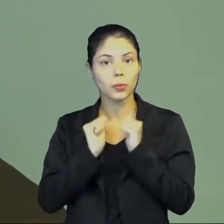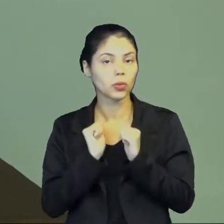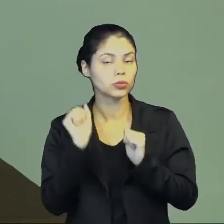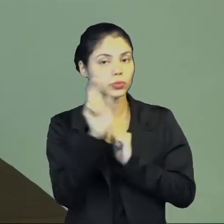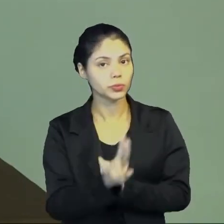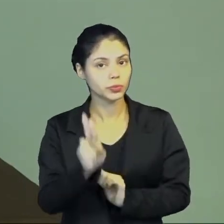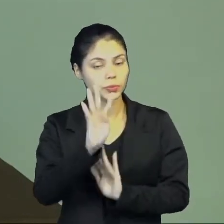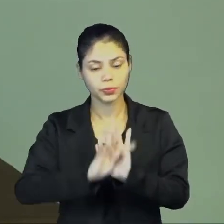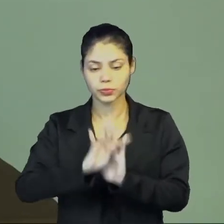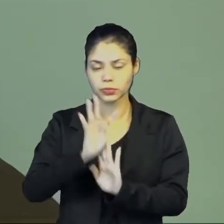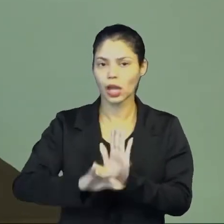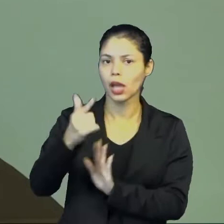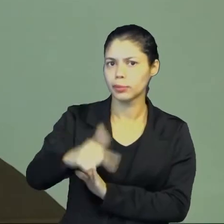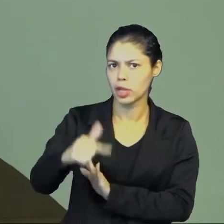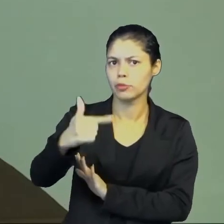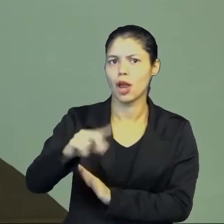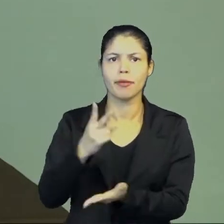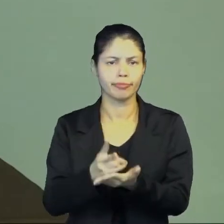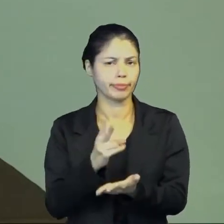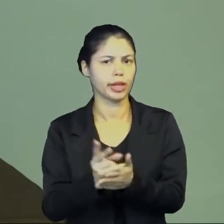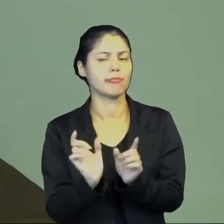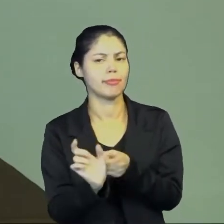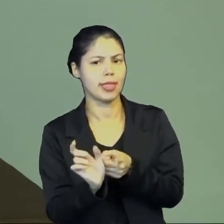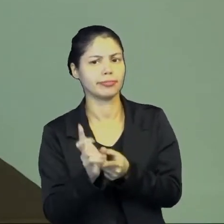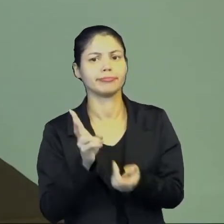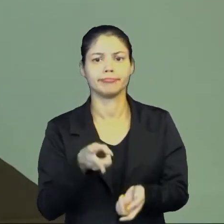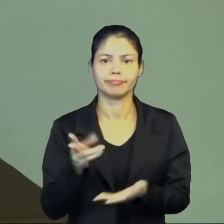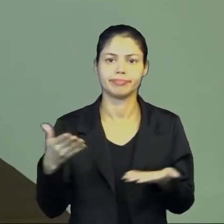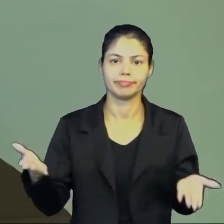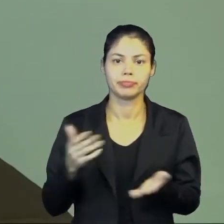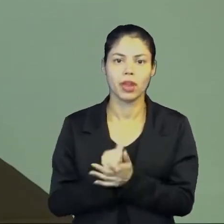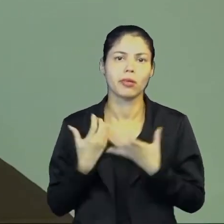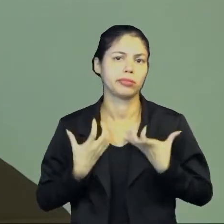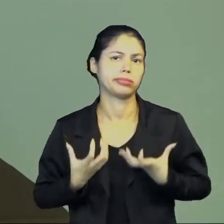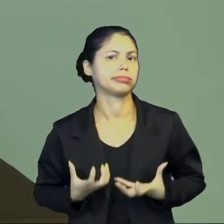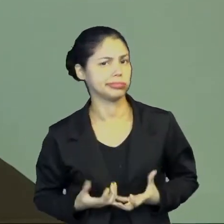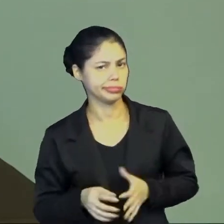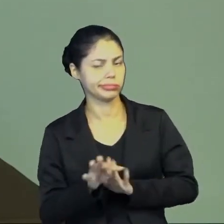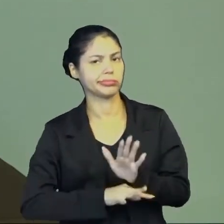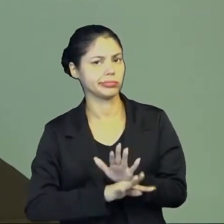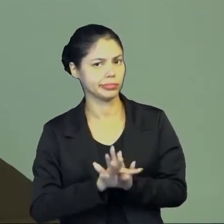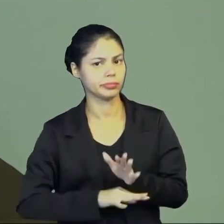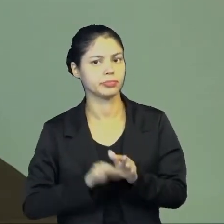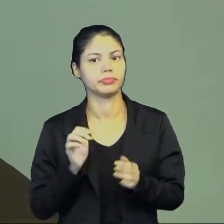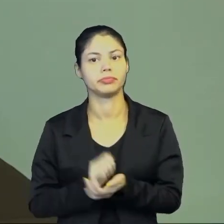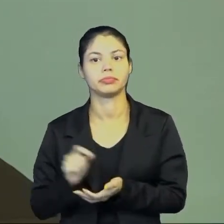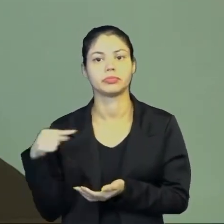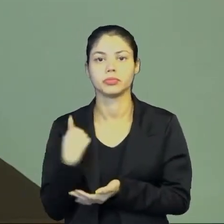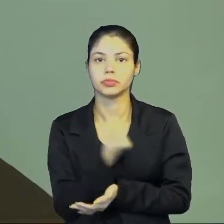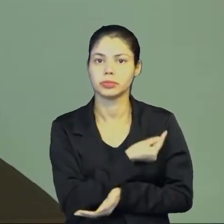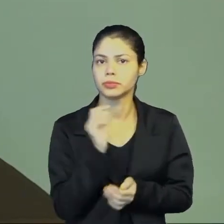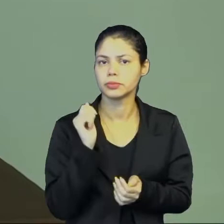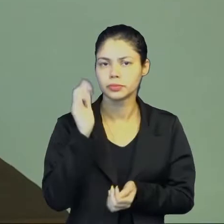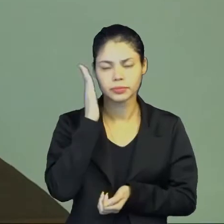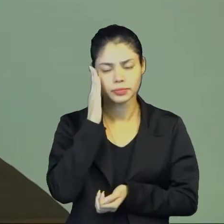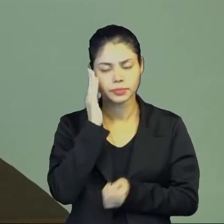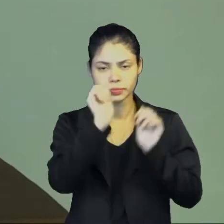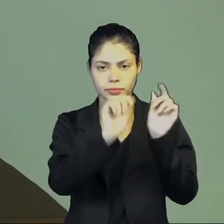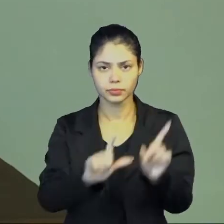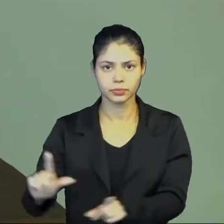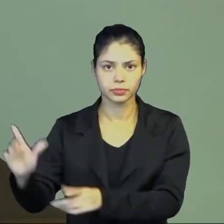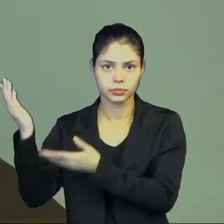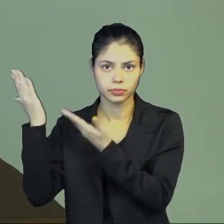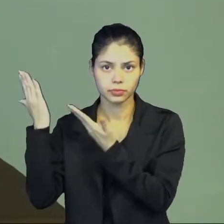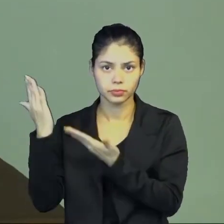no texto para não ficar repetindo tantas palavras e tornar meu texto cansativo. Para mim entender um pouquinho, a gente vai para o slide. Acompanhe na tela